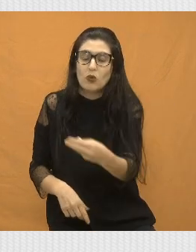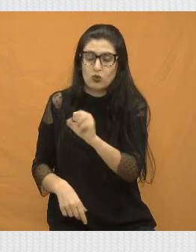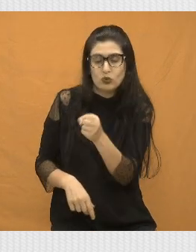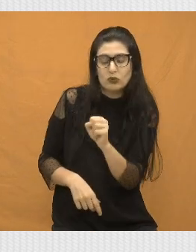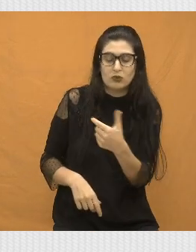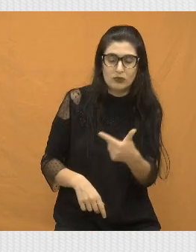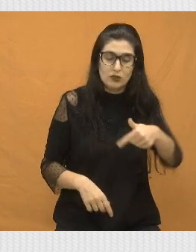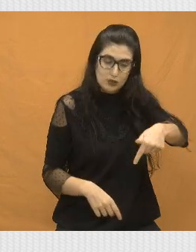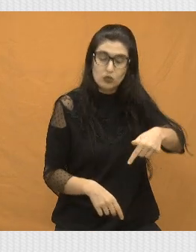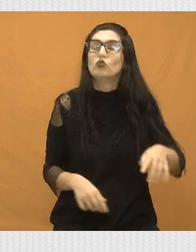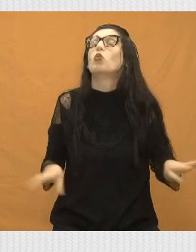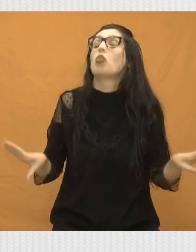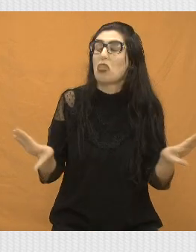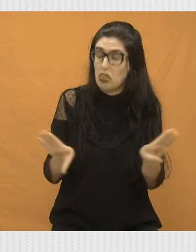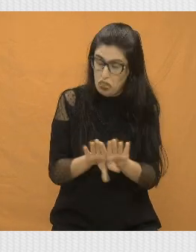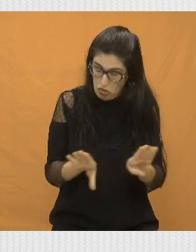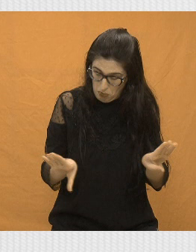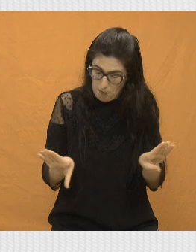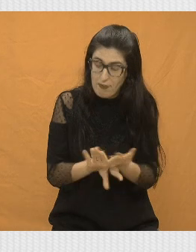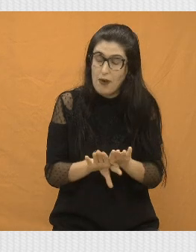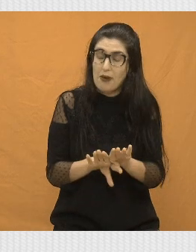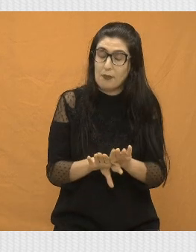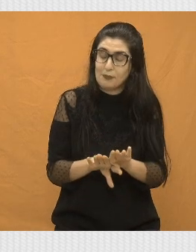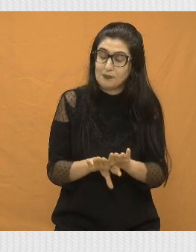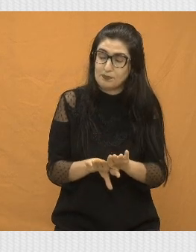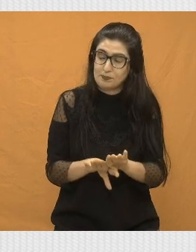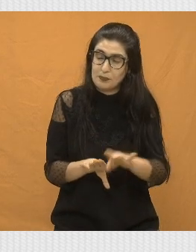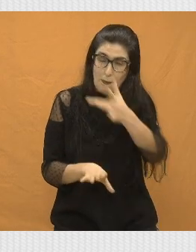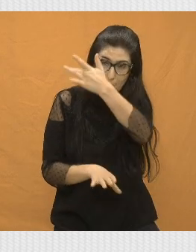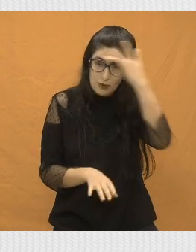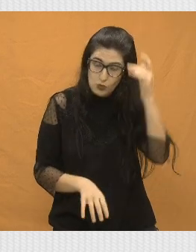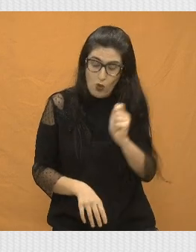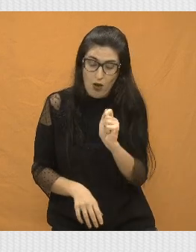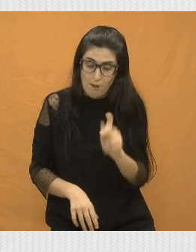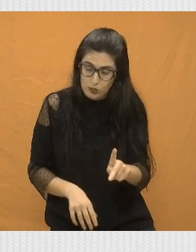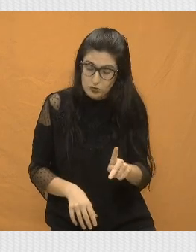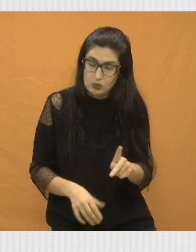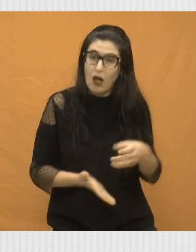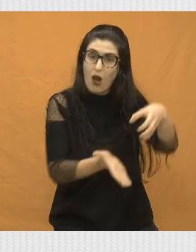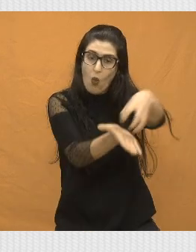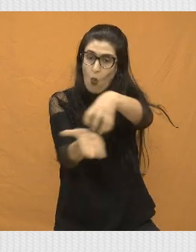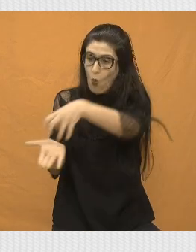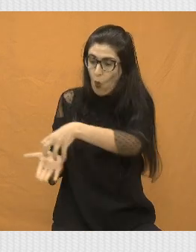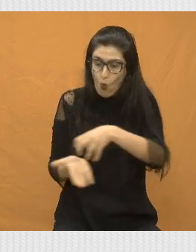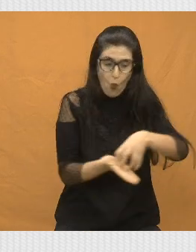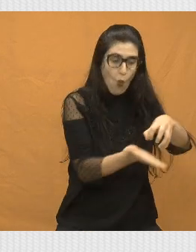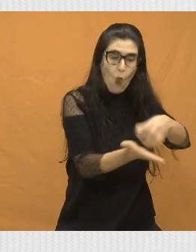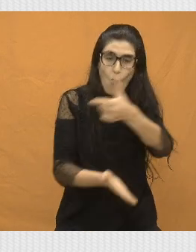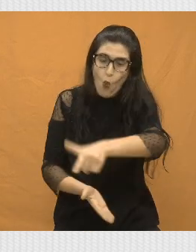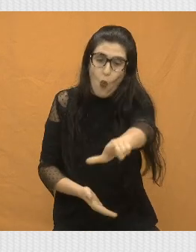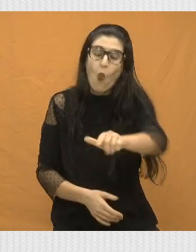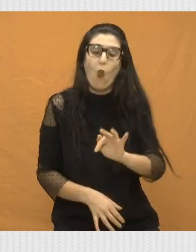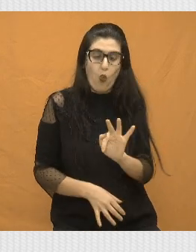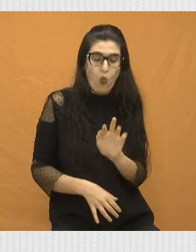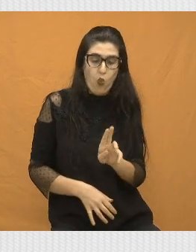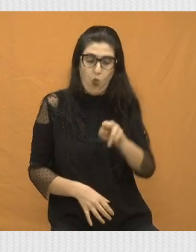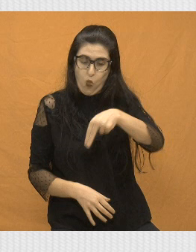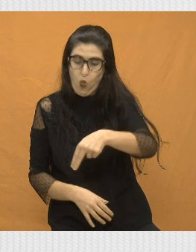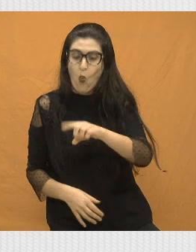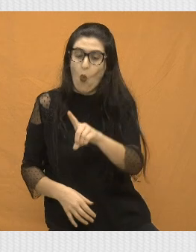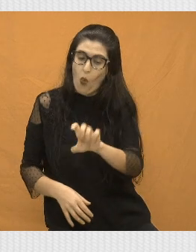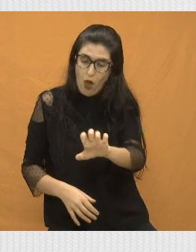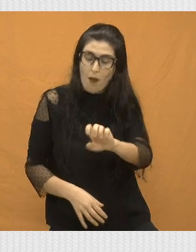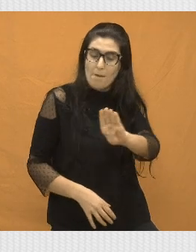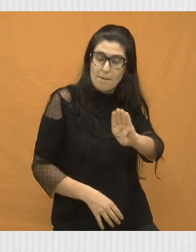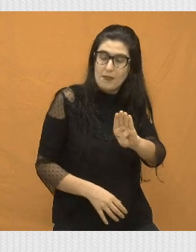5.897.000, que também traz a compensação de pessoas aposentadas de outros órgãos. E o Fundeb, que é o